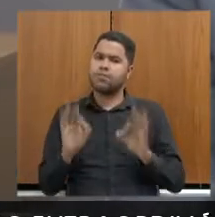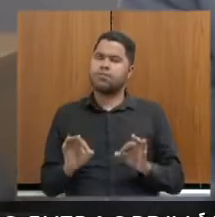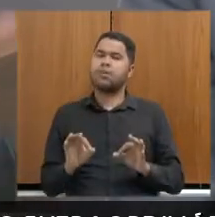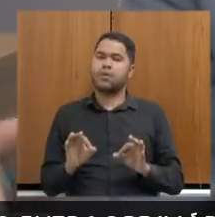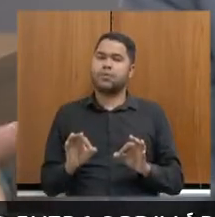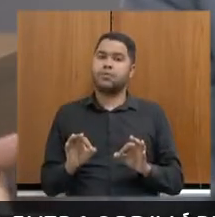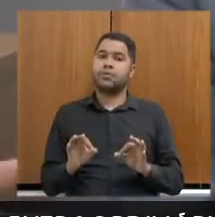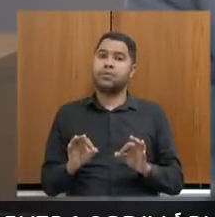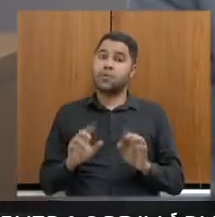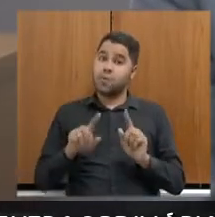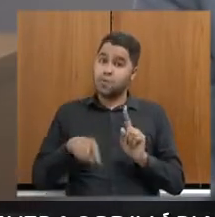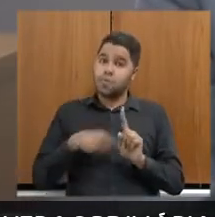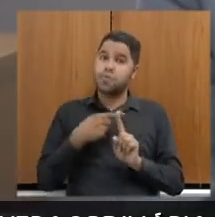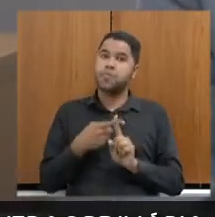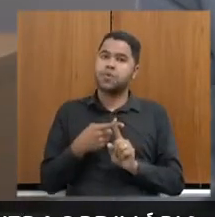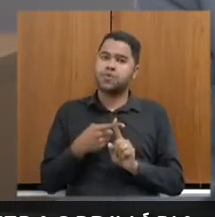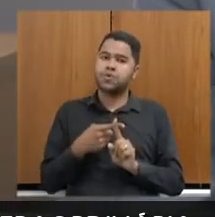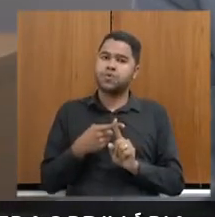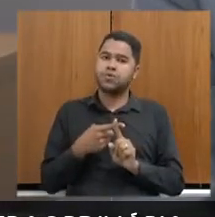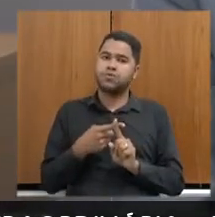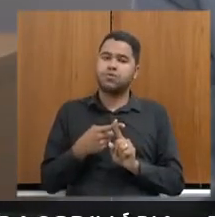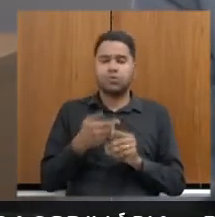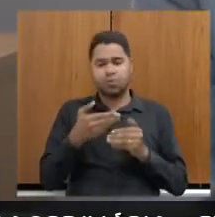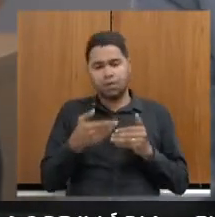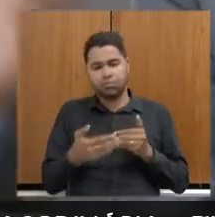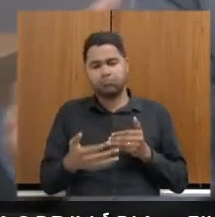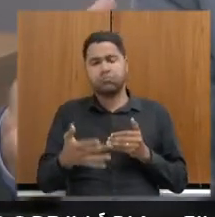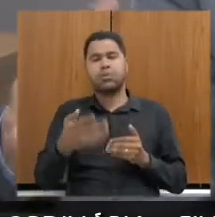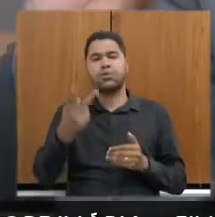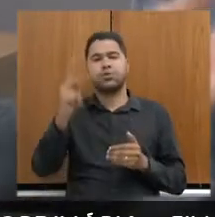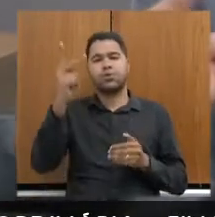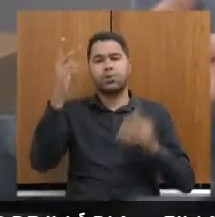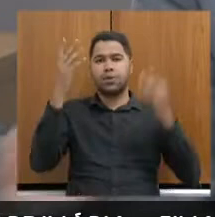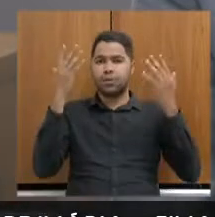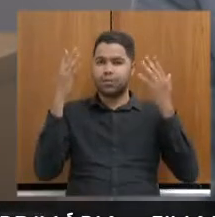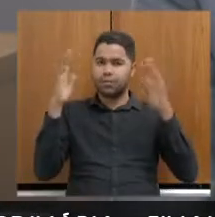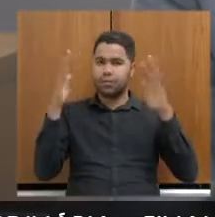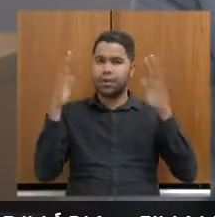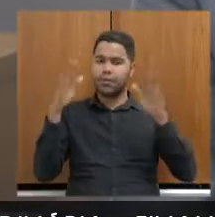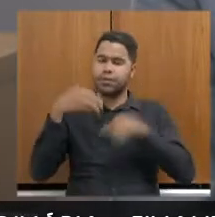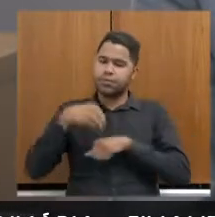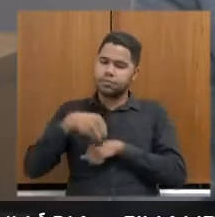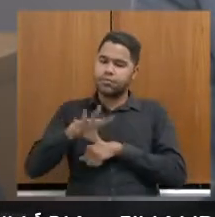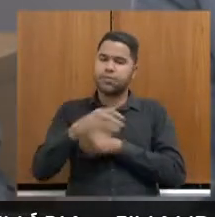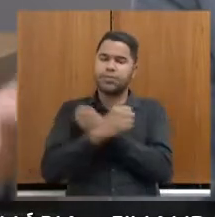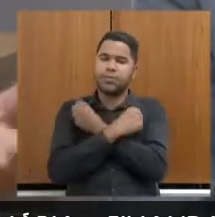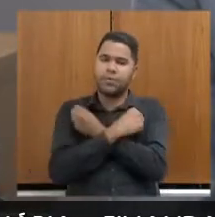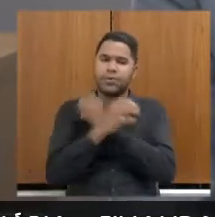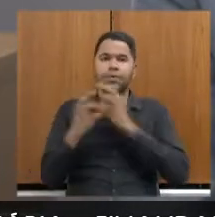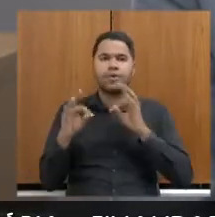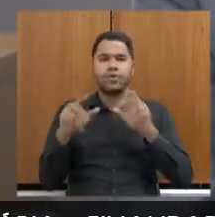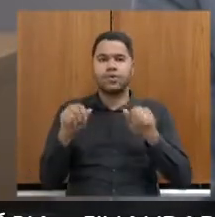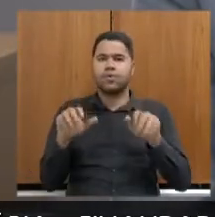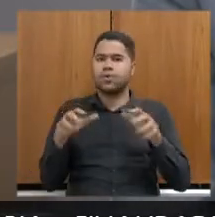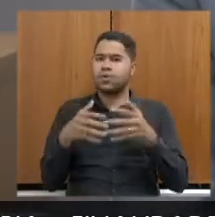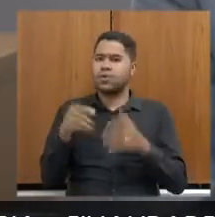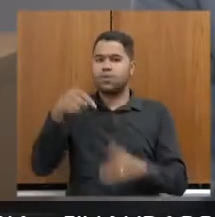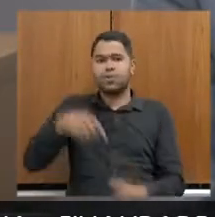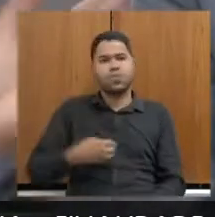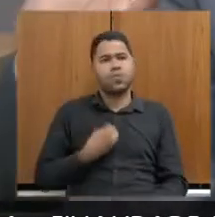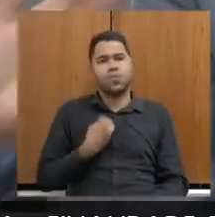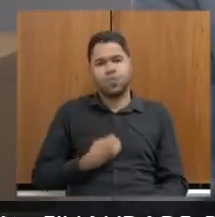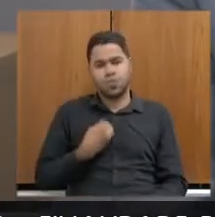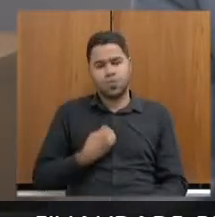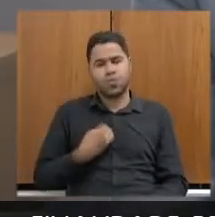produtivos positivos e que ficará para a história Então parabéns ver transmita meu abraço a toda a equipe que não pode estar presente